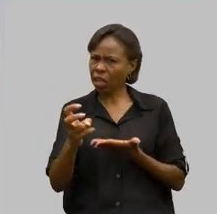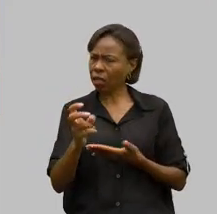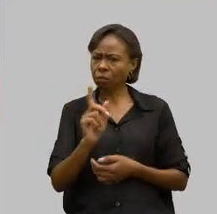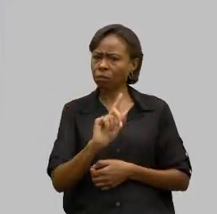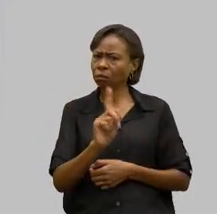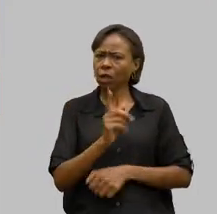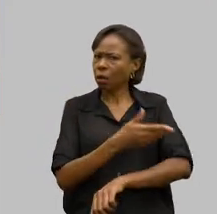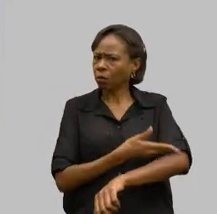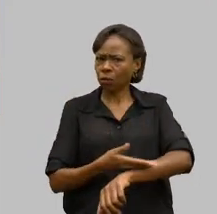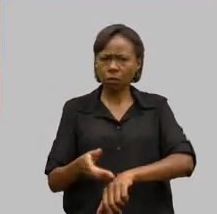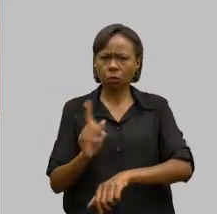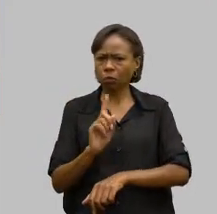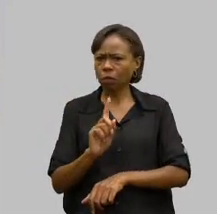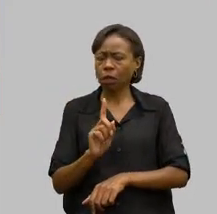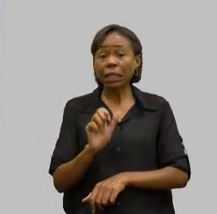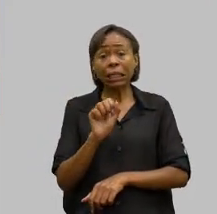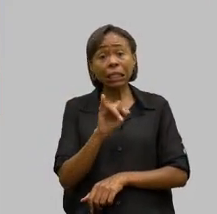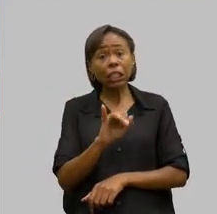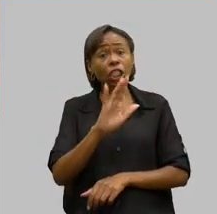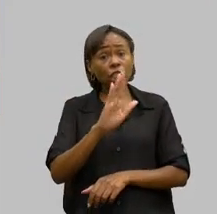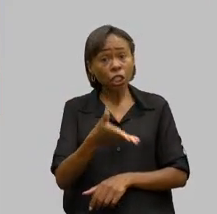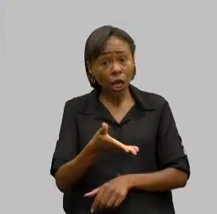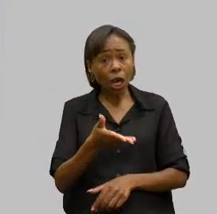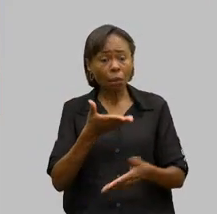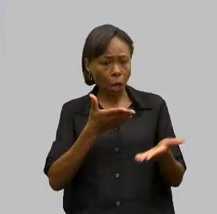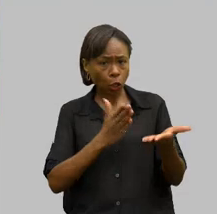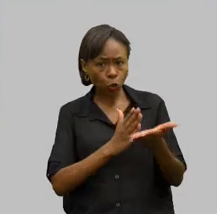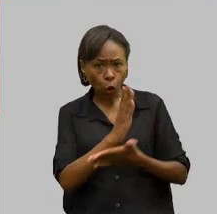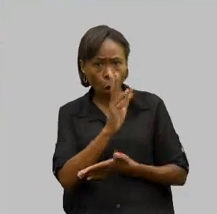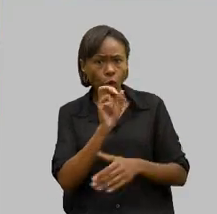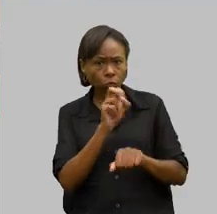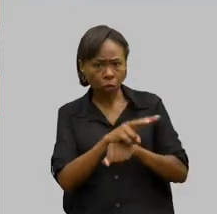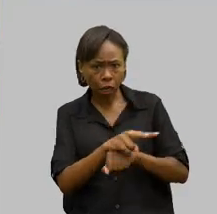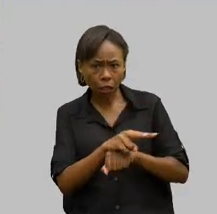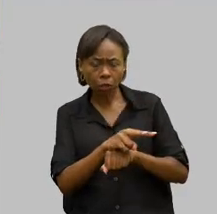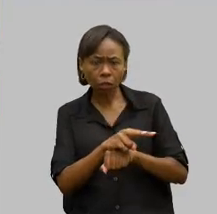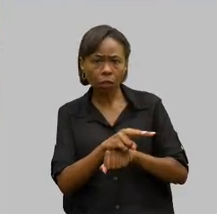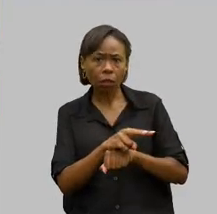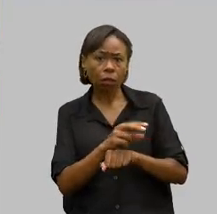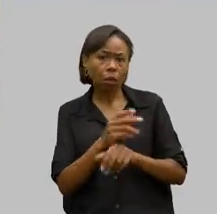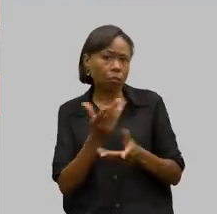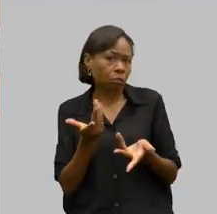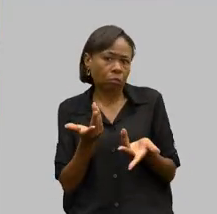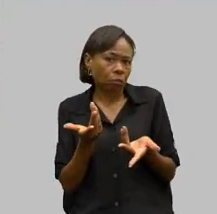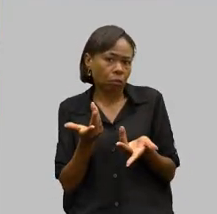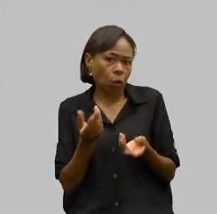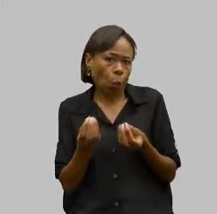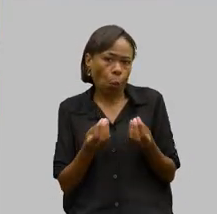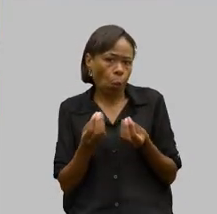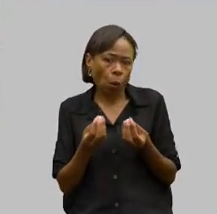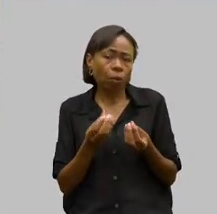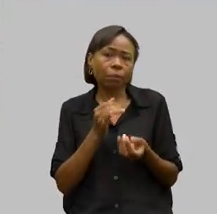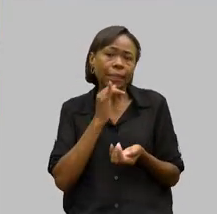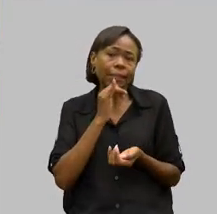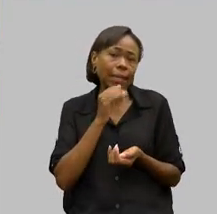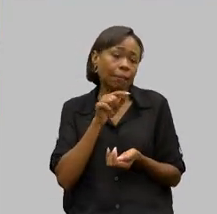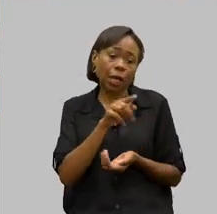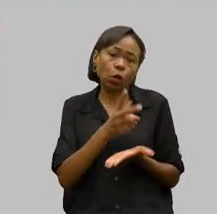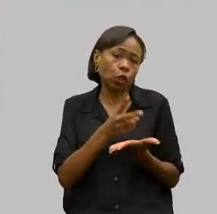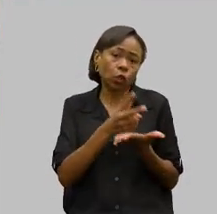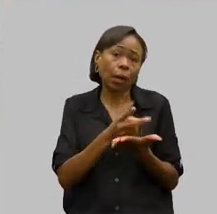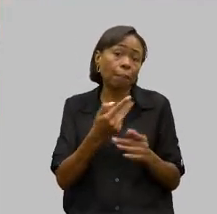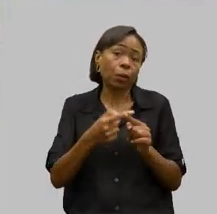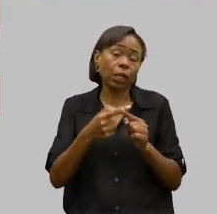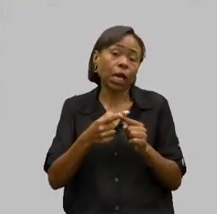normalmente é uma situação especial que já está autorizada, não retorna. Não temos uma regressão do autismo, não temos uma regressão